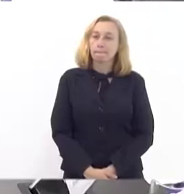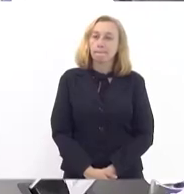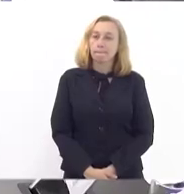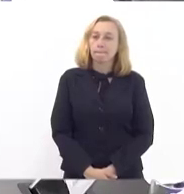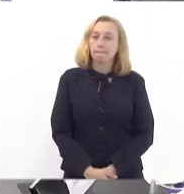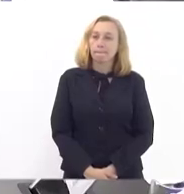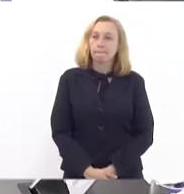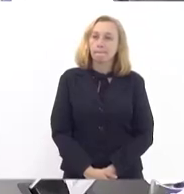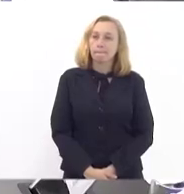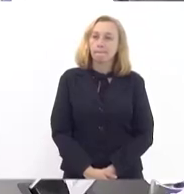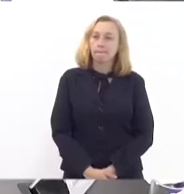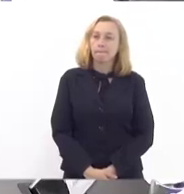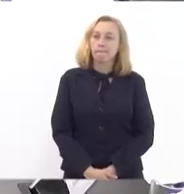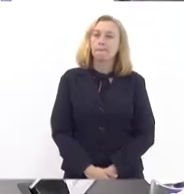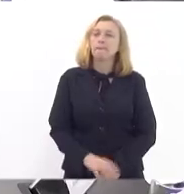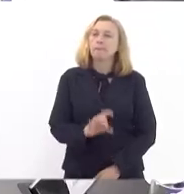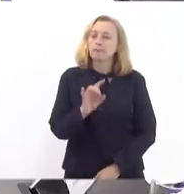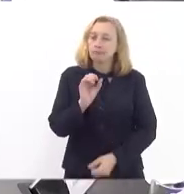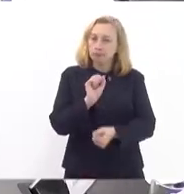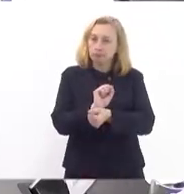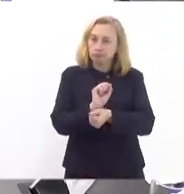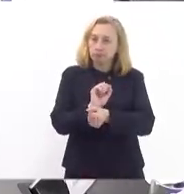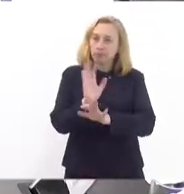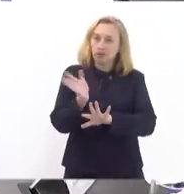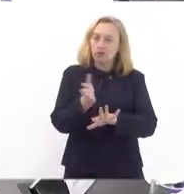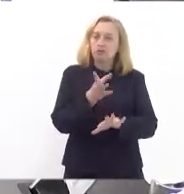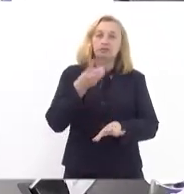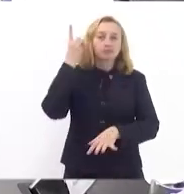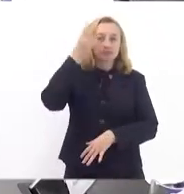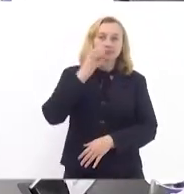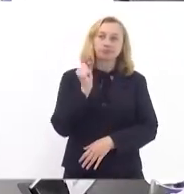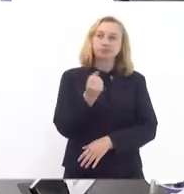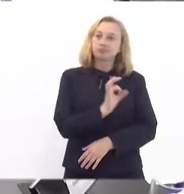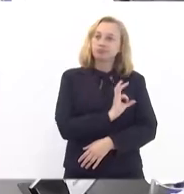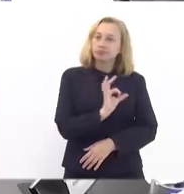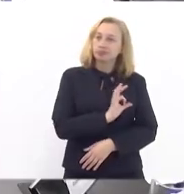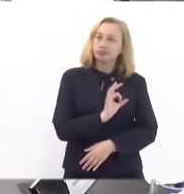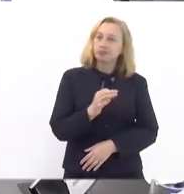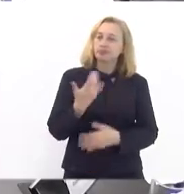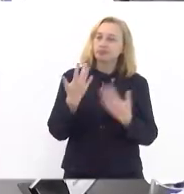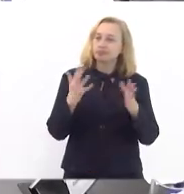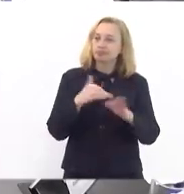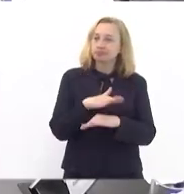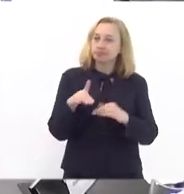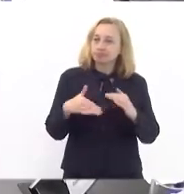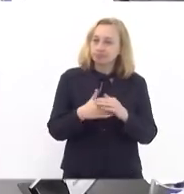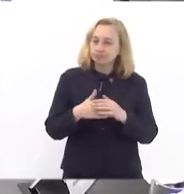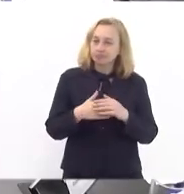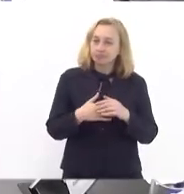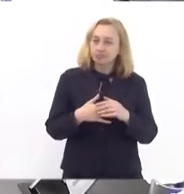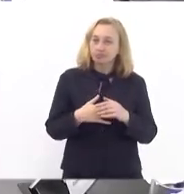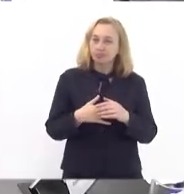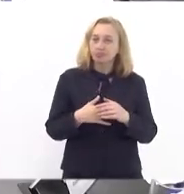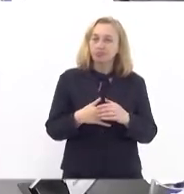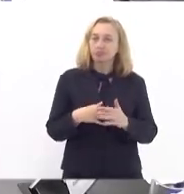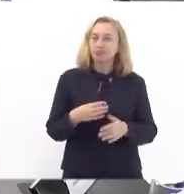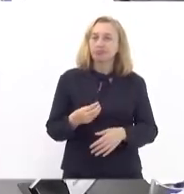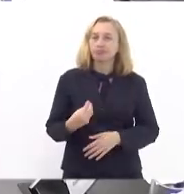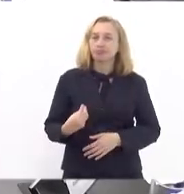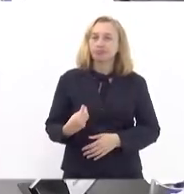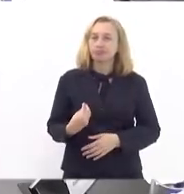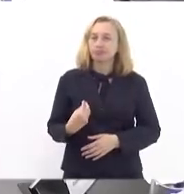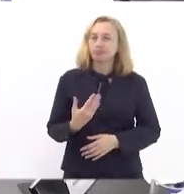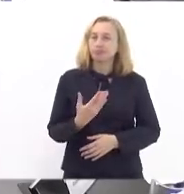deputada Martha Rocha com a palavra fazer aqui é primeiro cumprimentar todas e todos através da presença da nossa